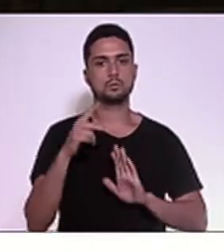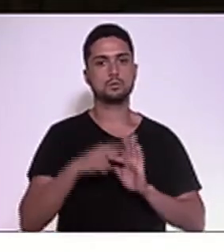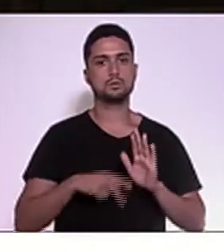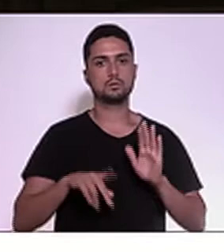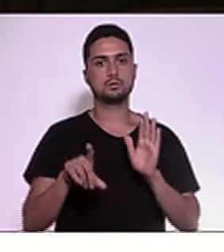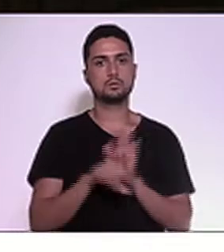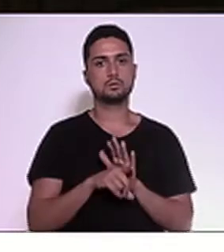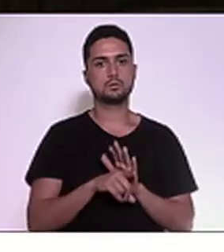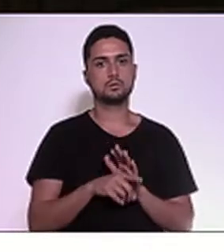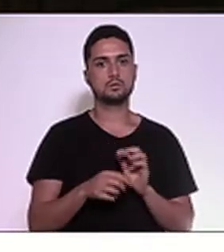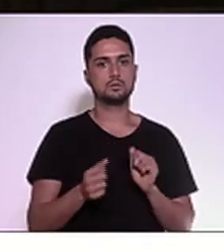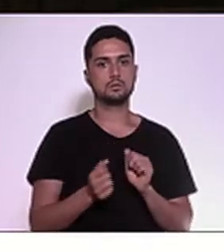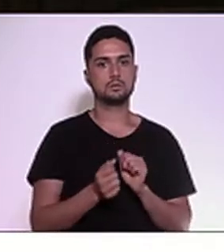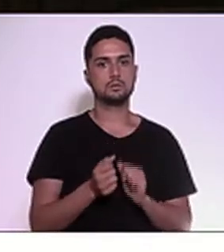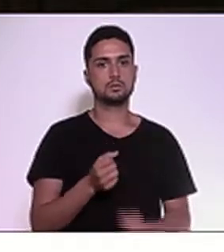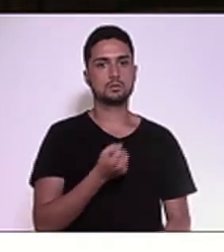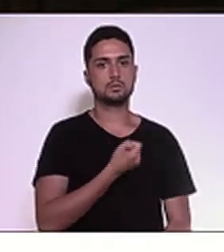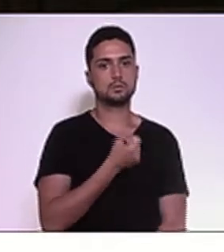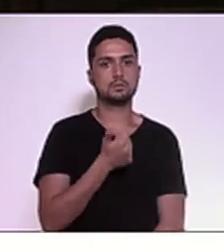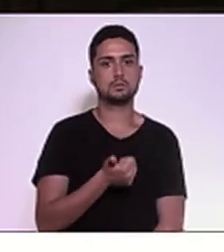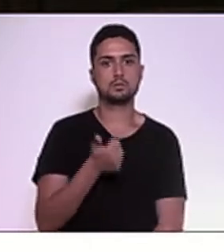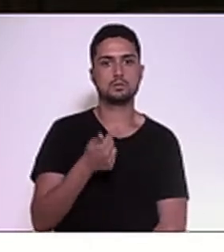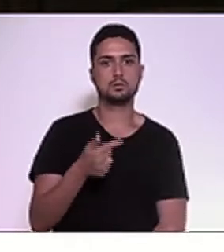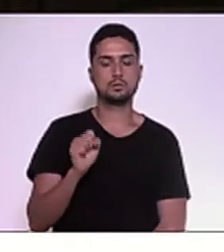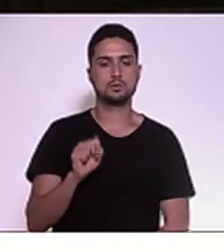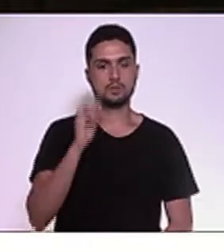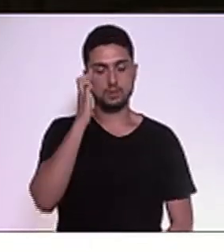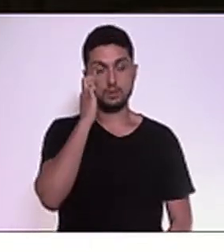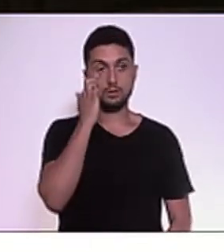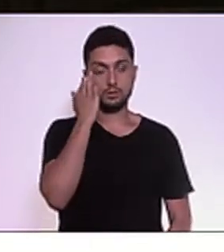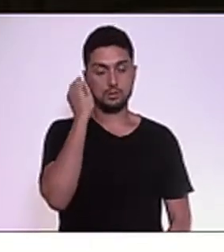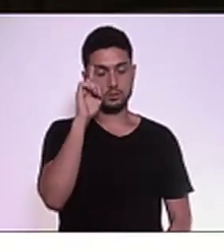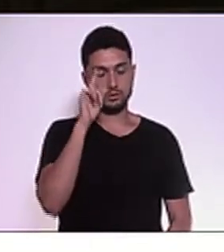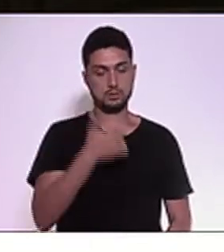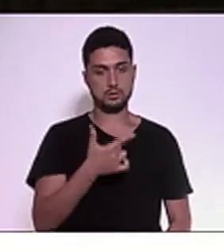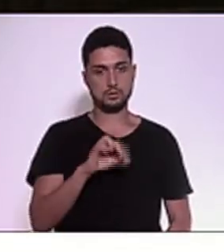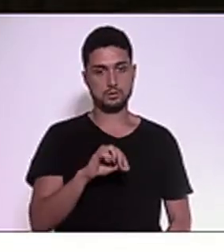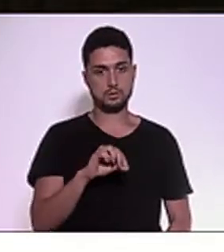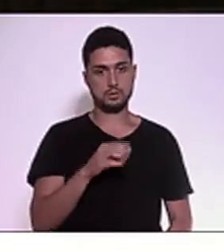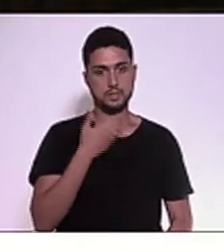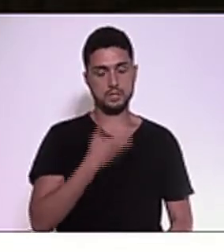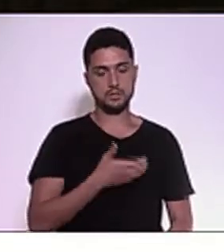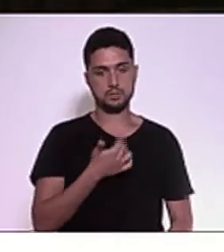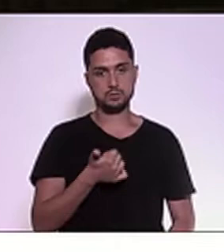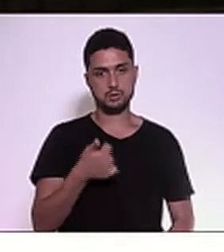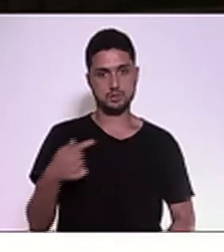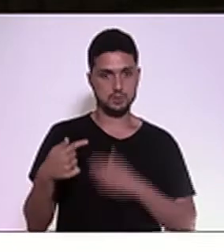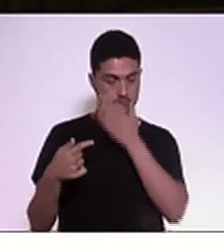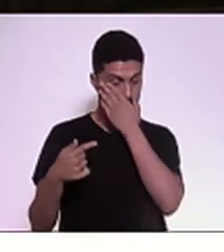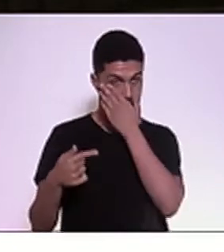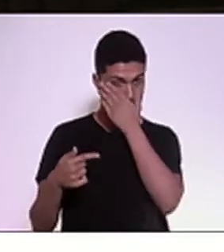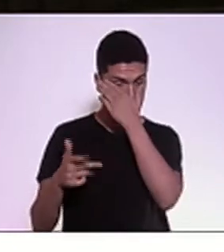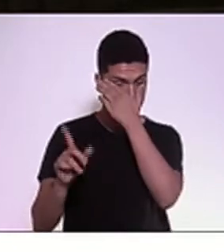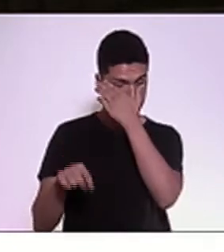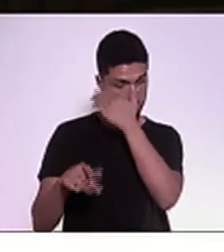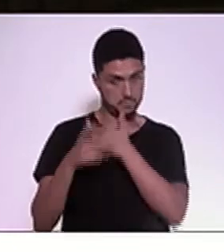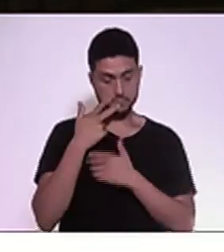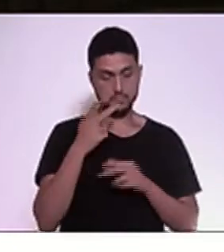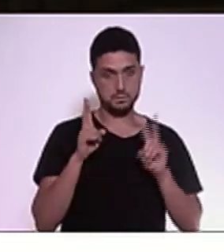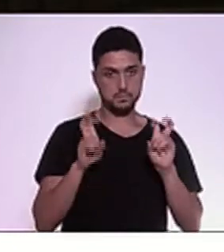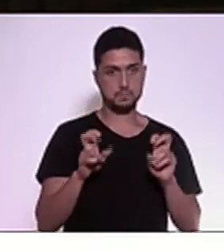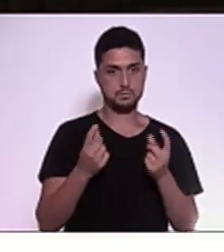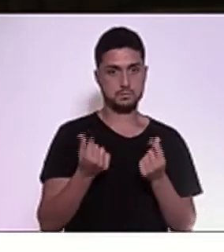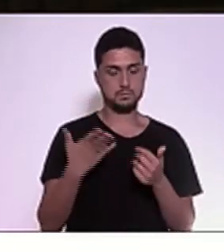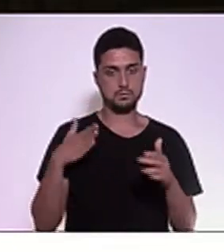de lei complementar número 178, de 20 de dezembro de 2017, que criou o